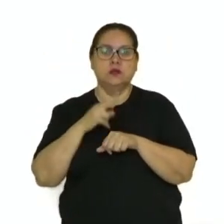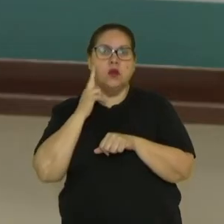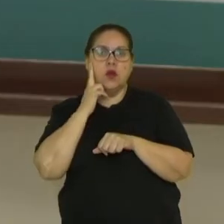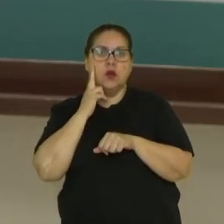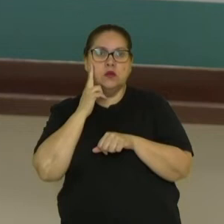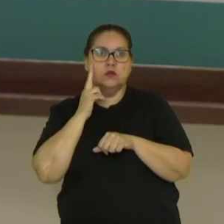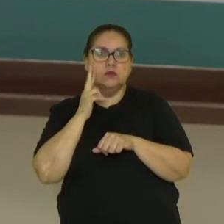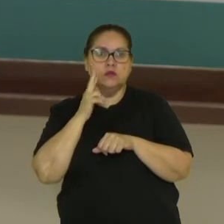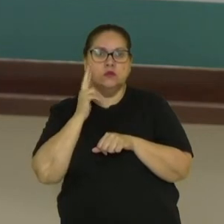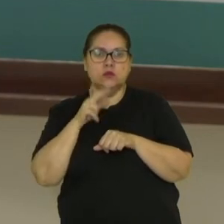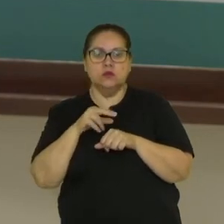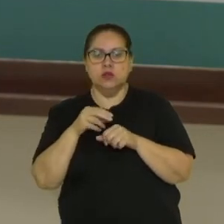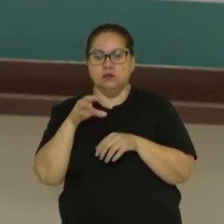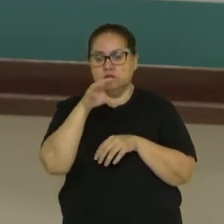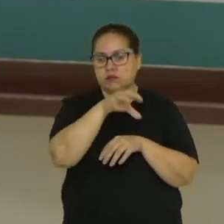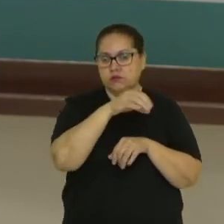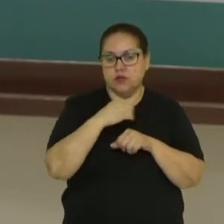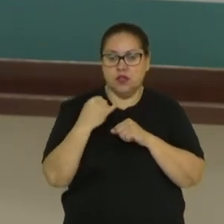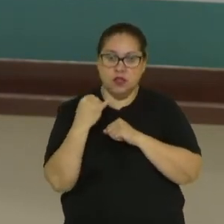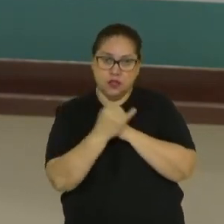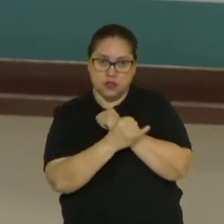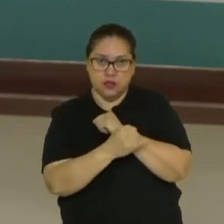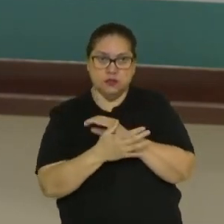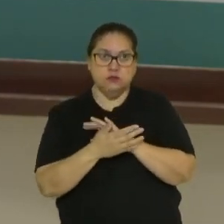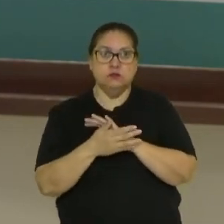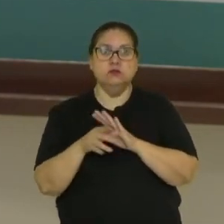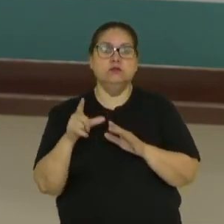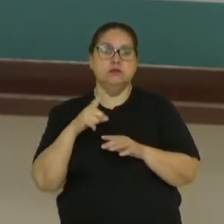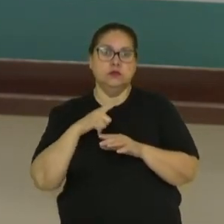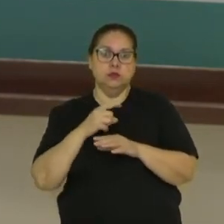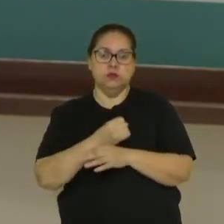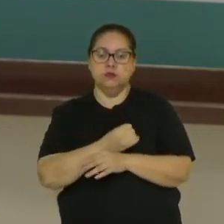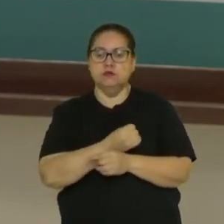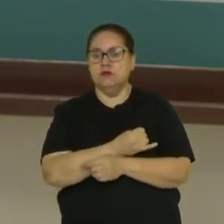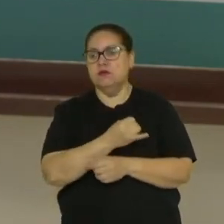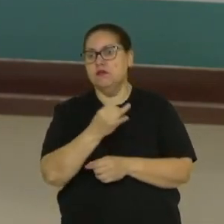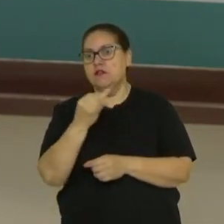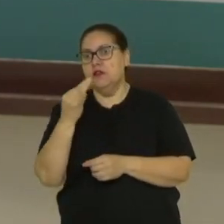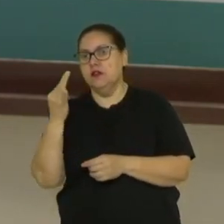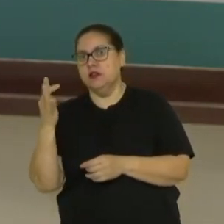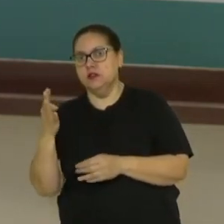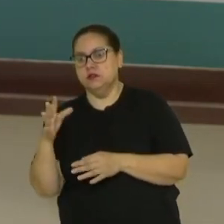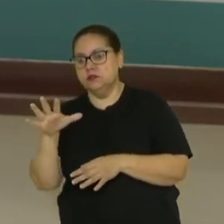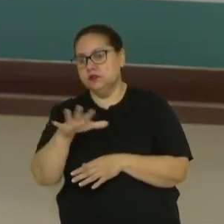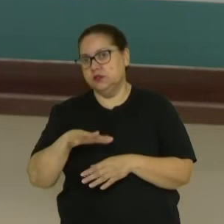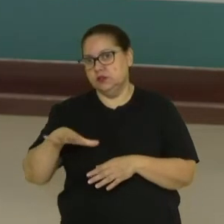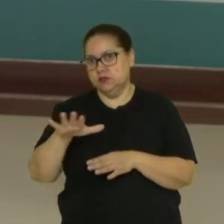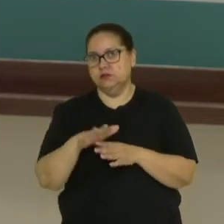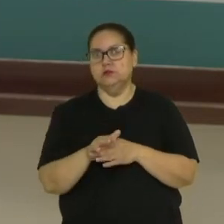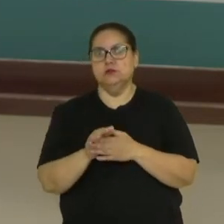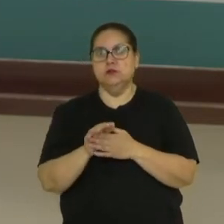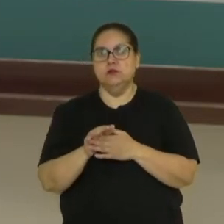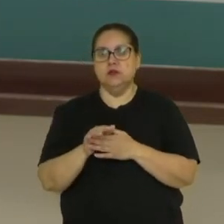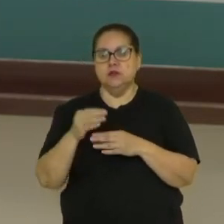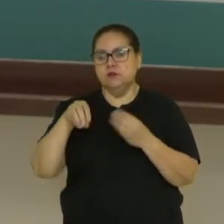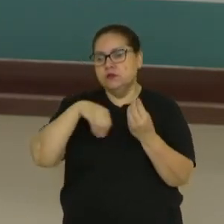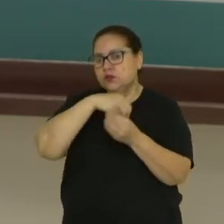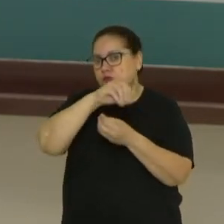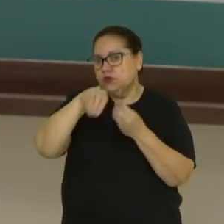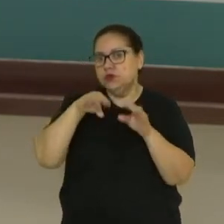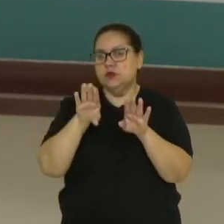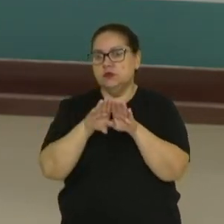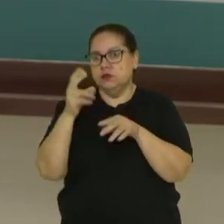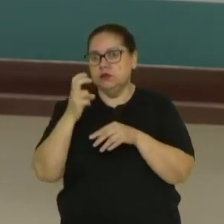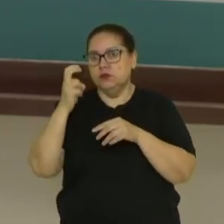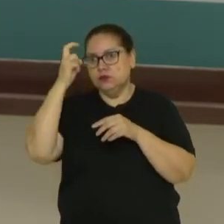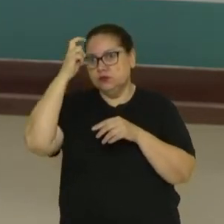Alguns, claro, não são ilhas, pertencem à parte continental. Então temos aí, né, o mundo dessa região aí. Também temos uma miscelânea de culturas,